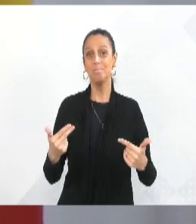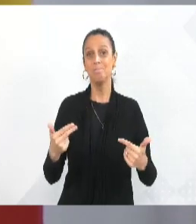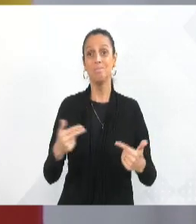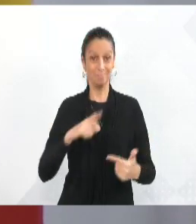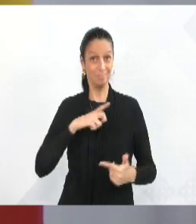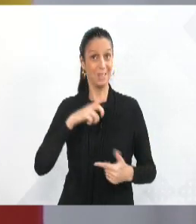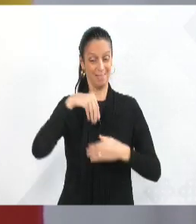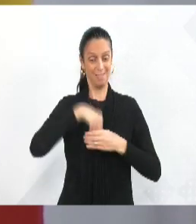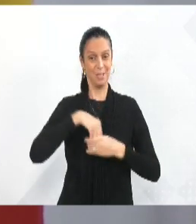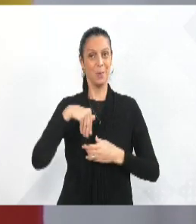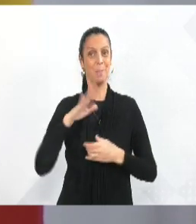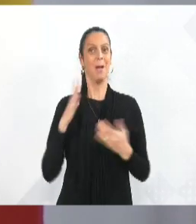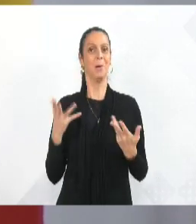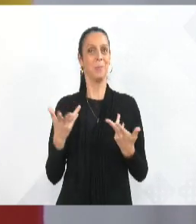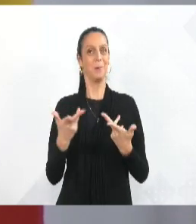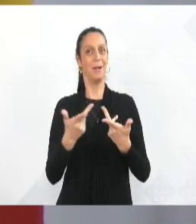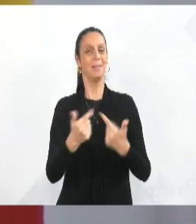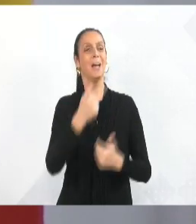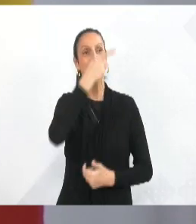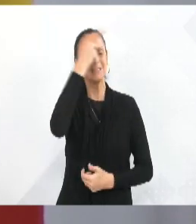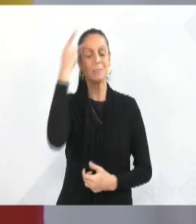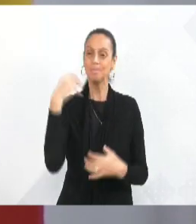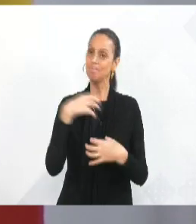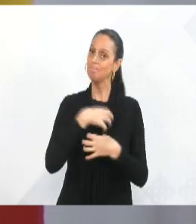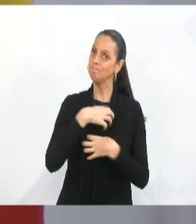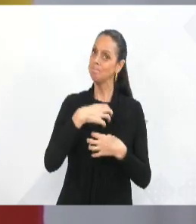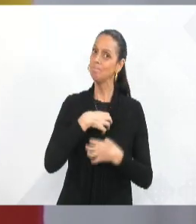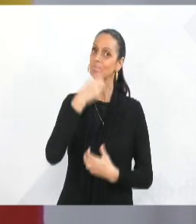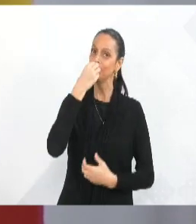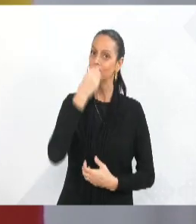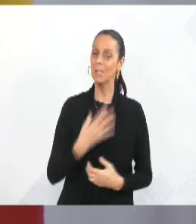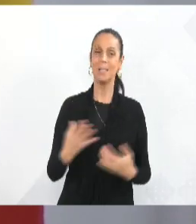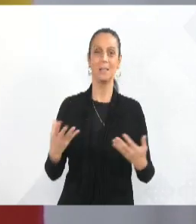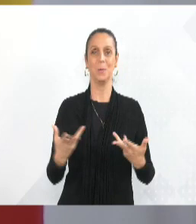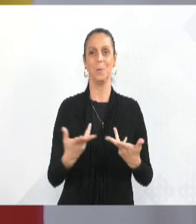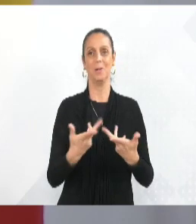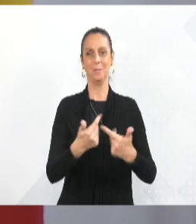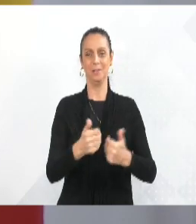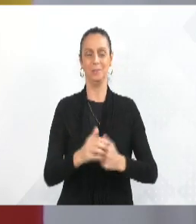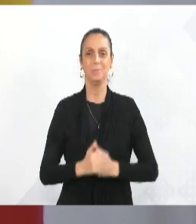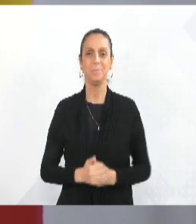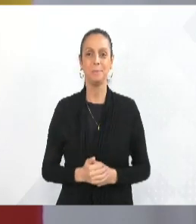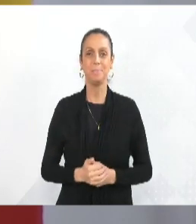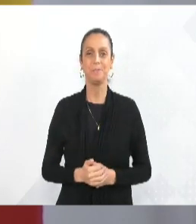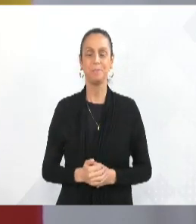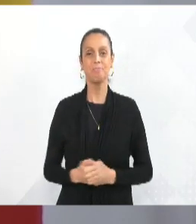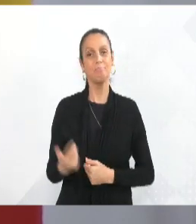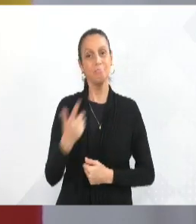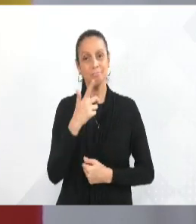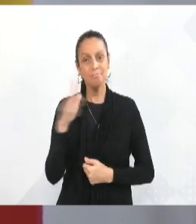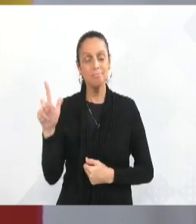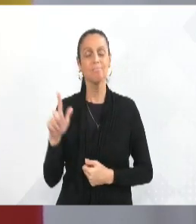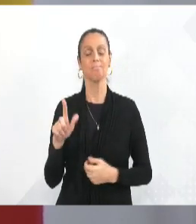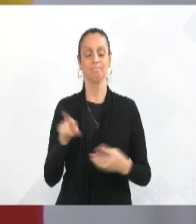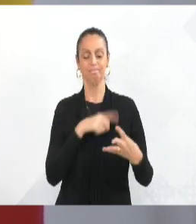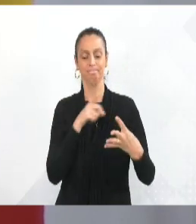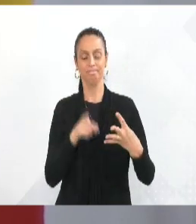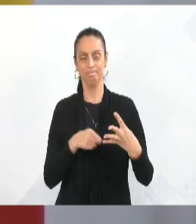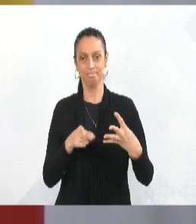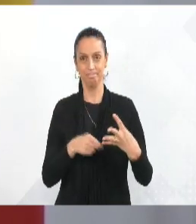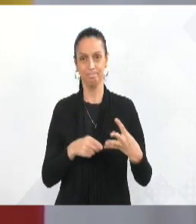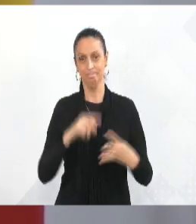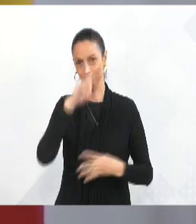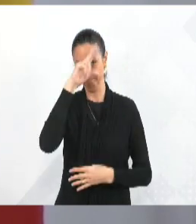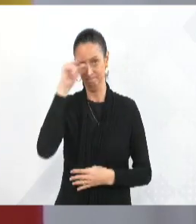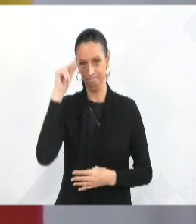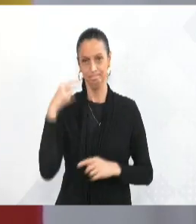qualificada e as pessoas iriam ter uma sensação de qualidade a mais. Outro ponto que eu considero que a Prefeitura deveria empenhar